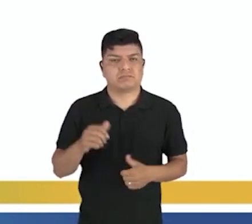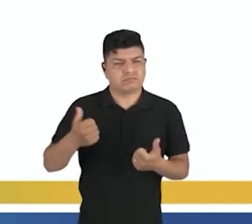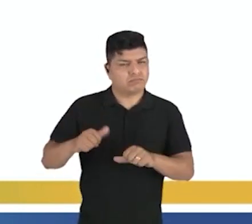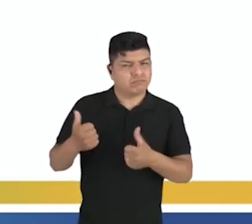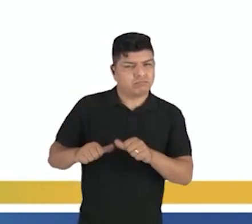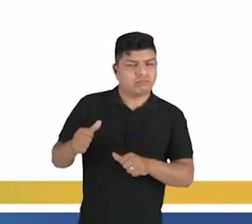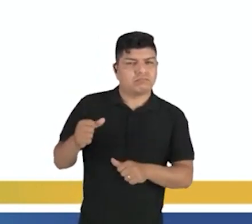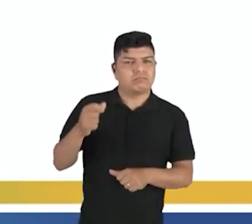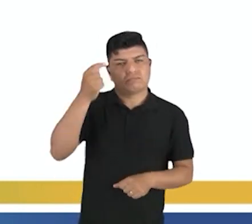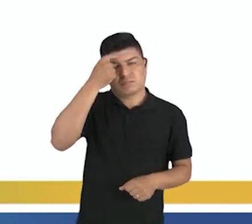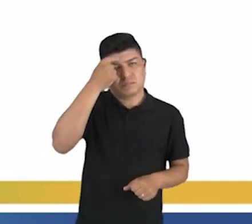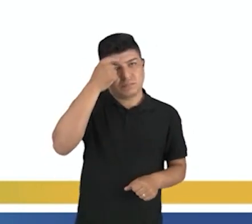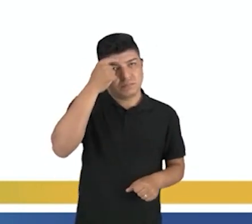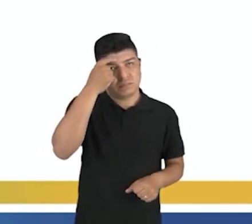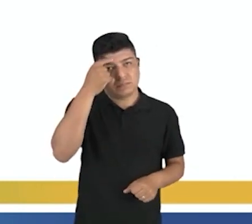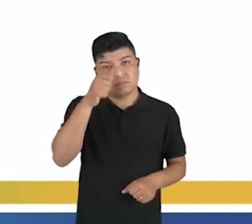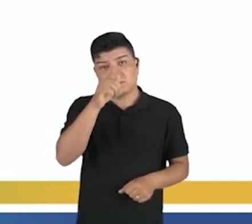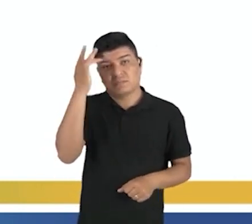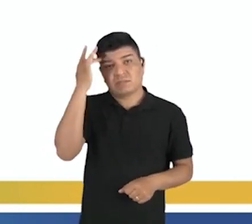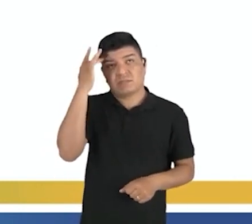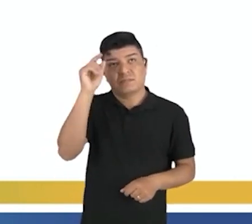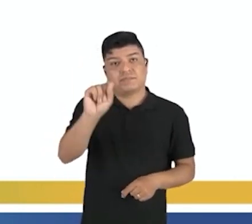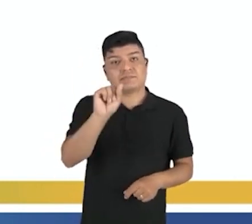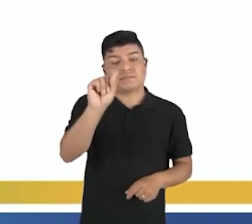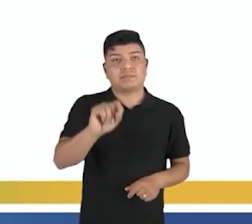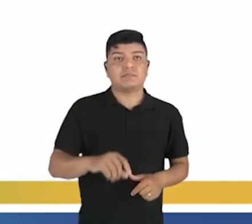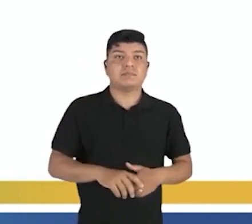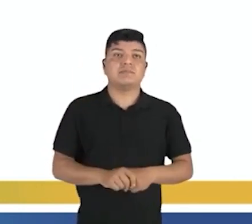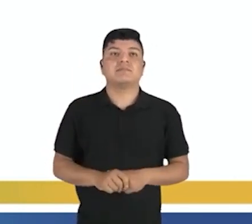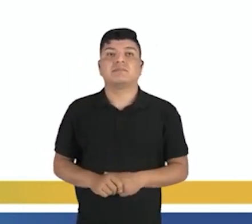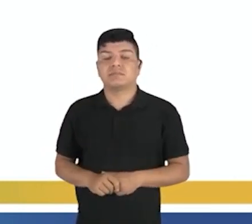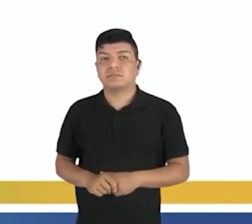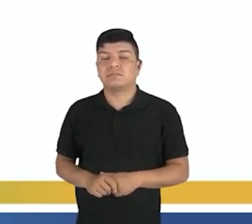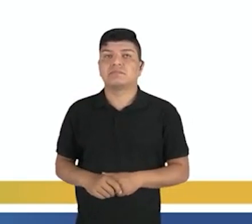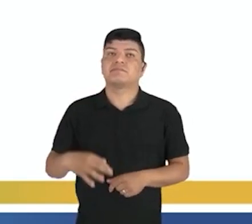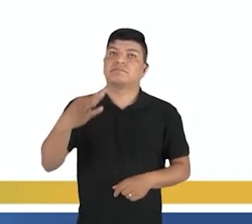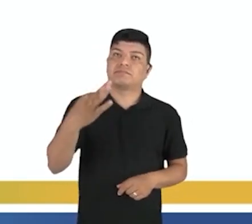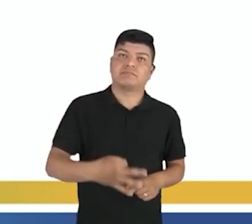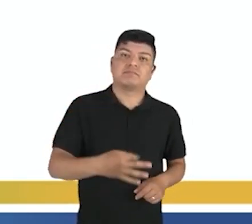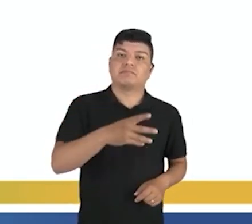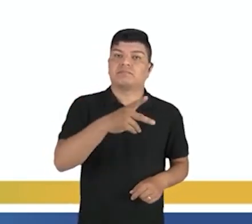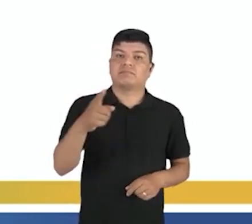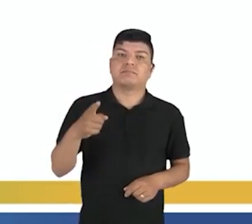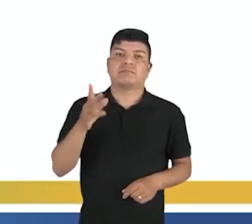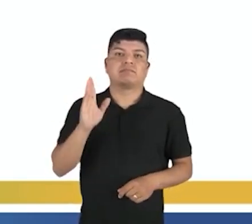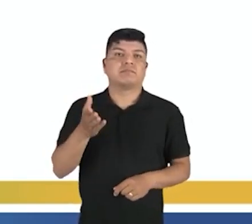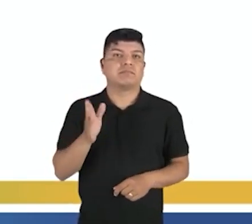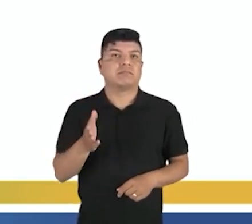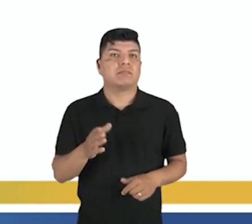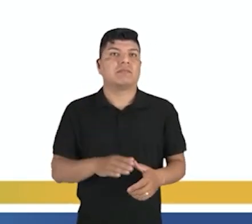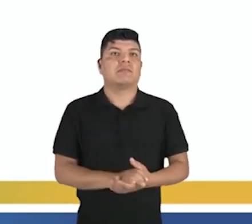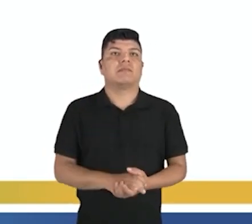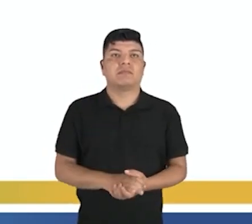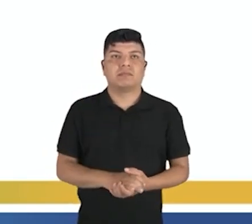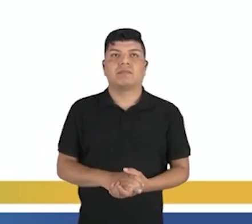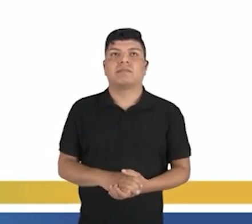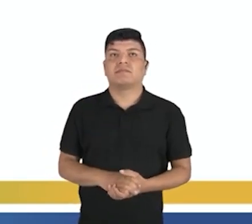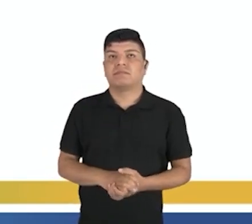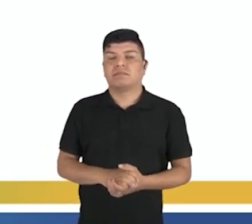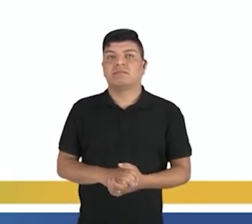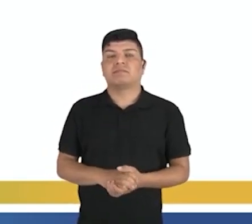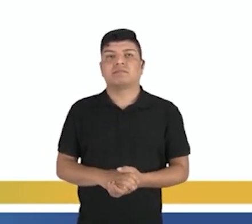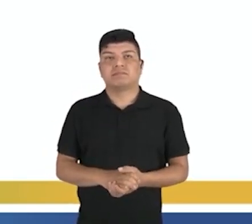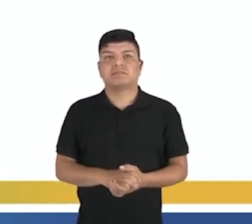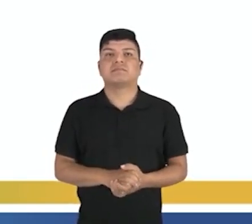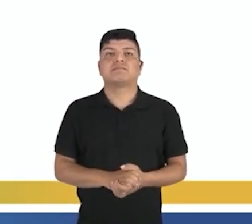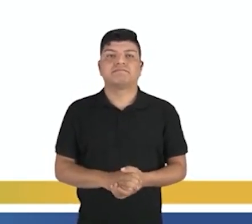Analisaram, pensaram? Qual a alternativa que vocês acham que é? Com certeza, vocês já com a construção de vocês aí, de